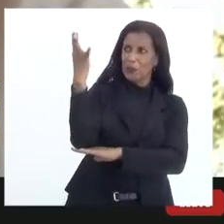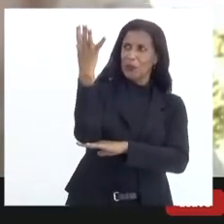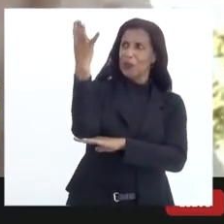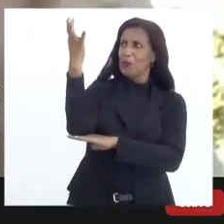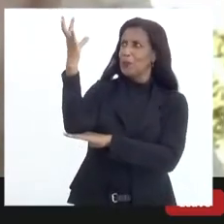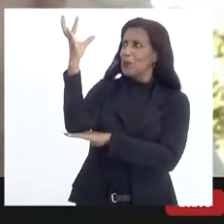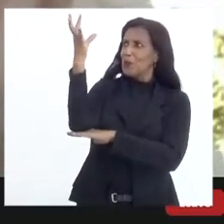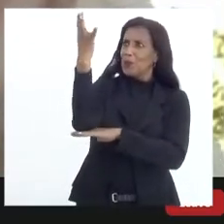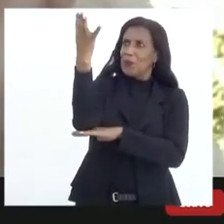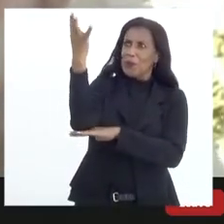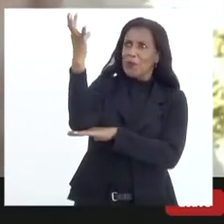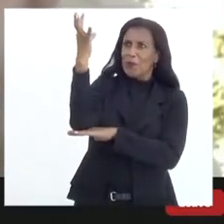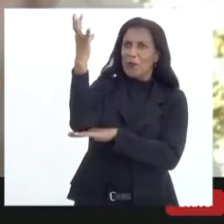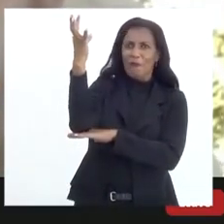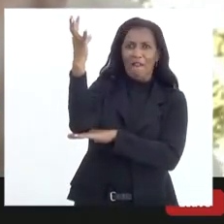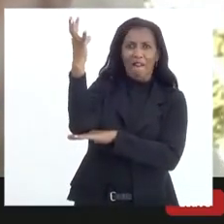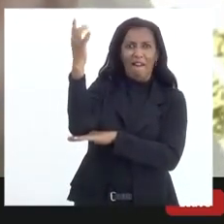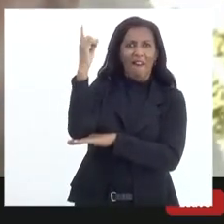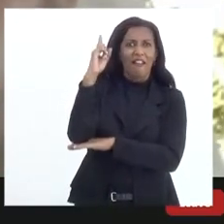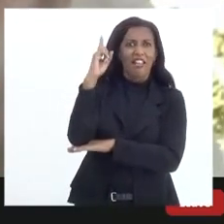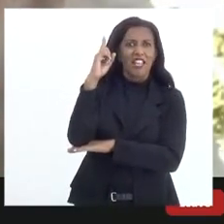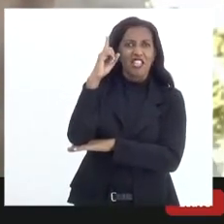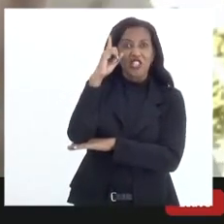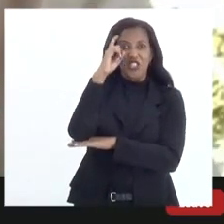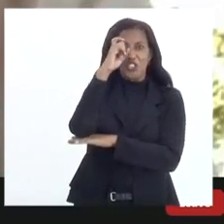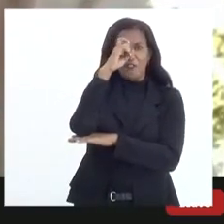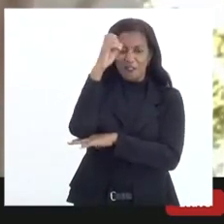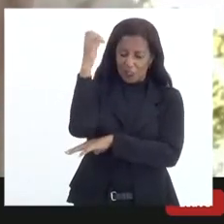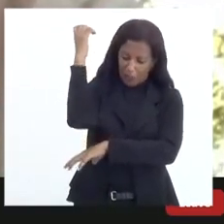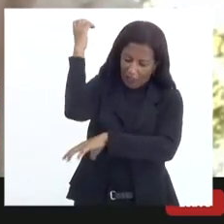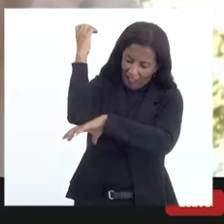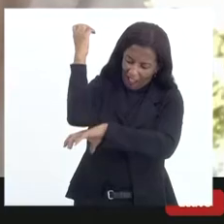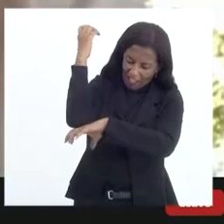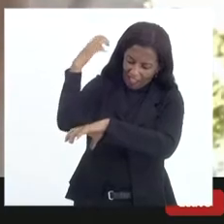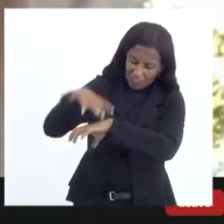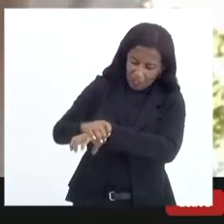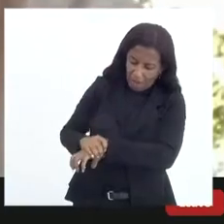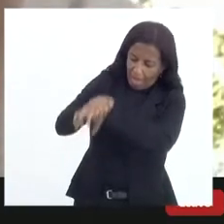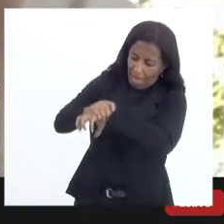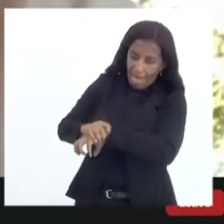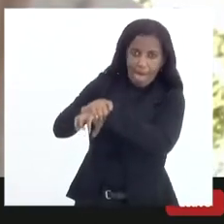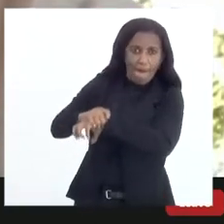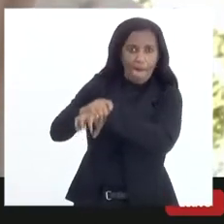muito difícil você arrancar as raízes do solo. Muito difícil.